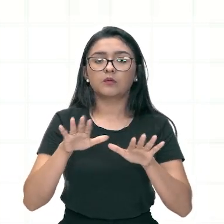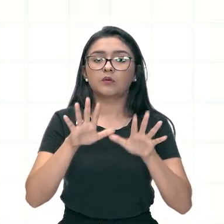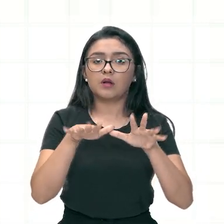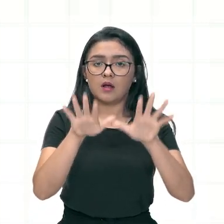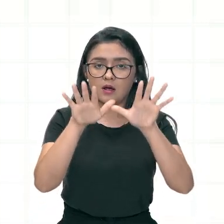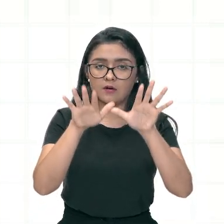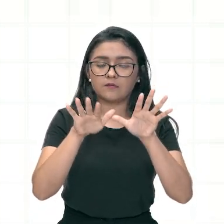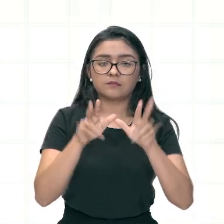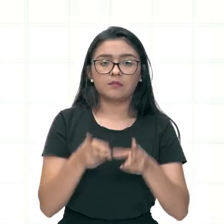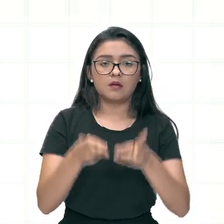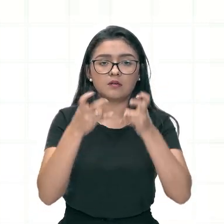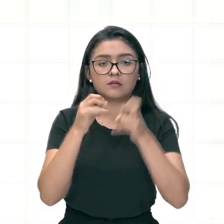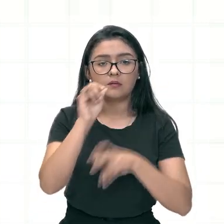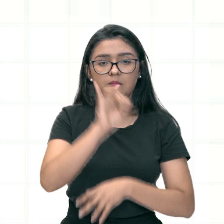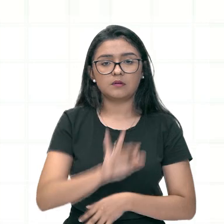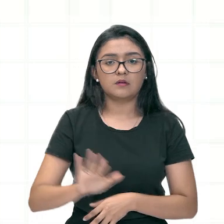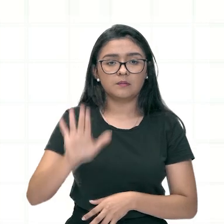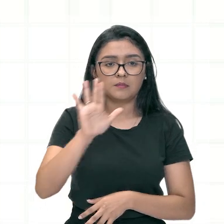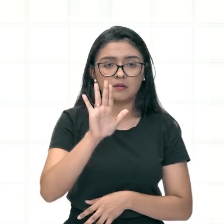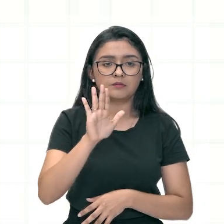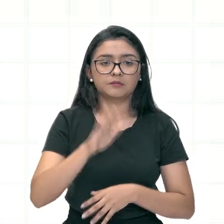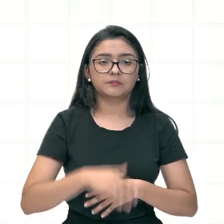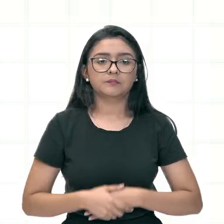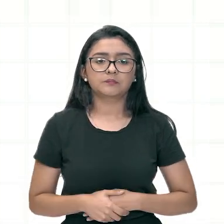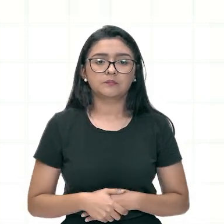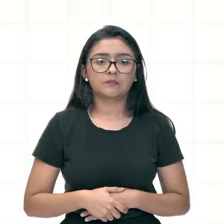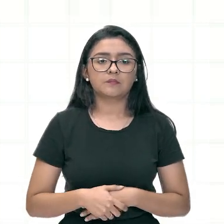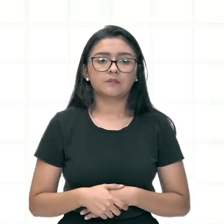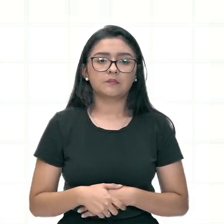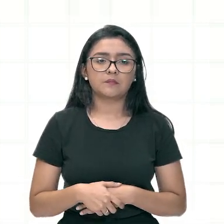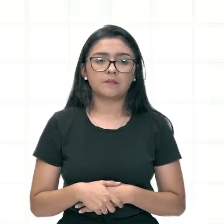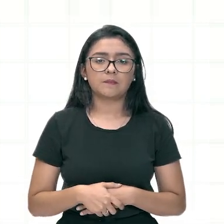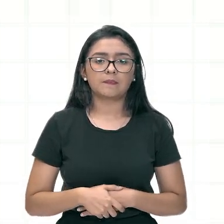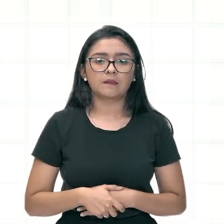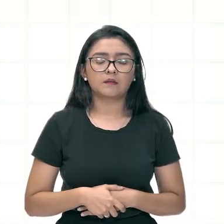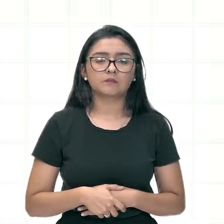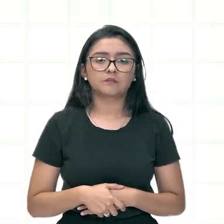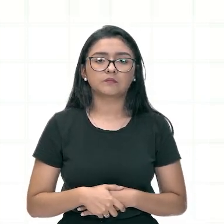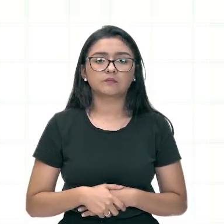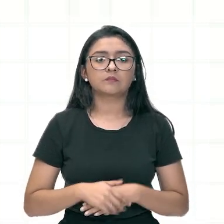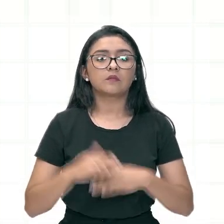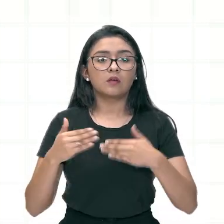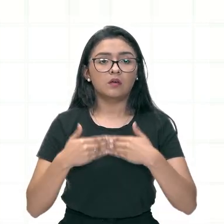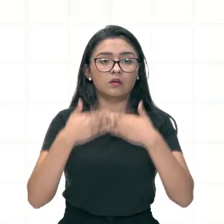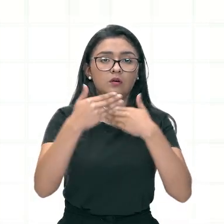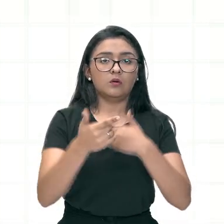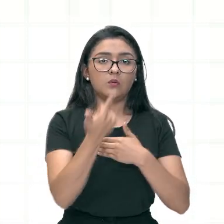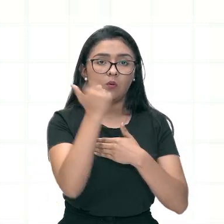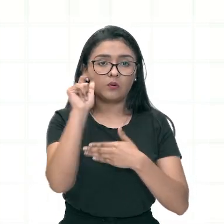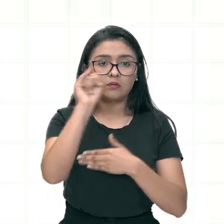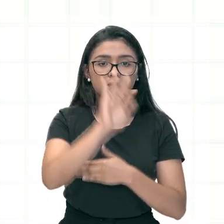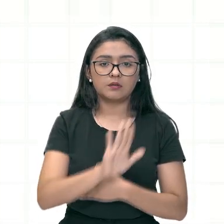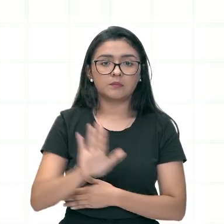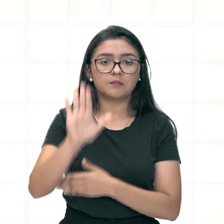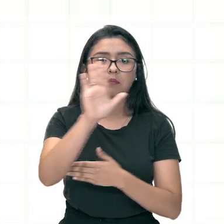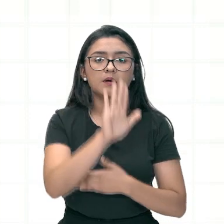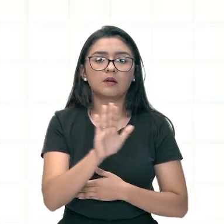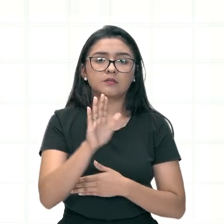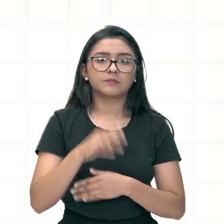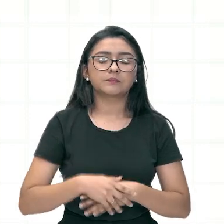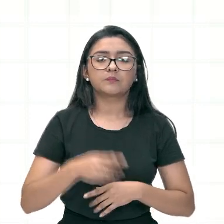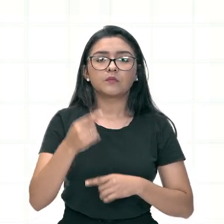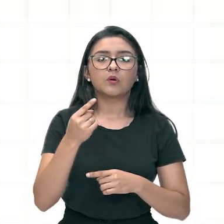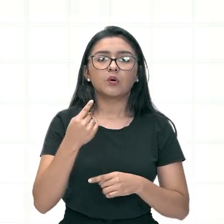animal. Então, a gente visualiza aí na imagem, nós temos o sistema digestório das aves. Na imagem a seguir, a gente visualiza